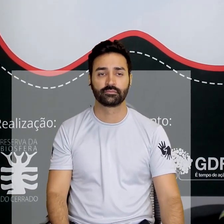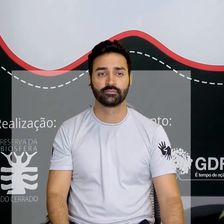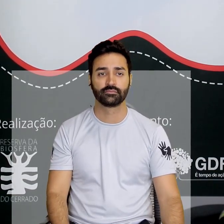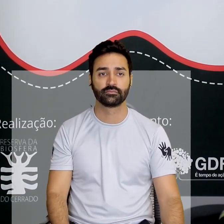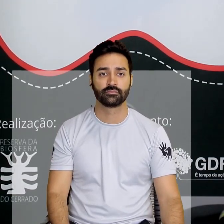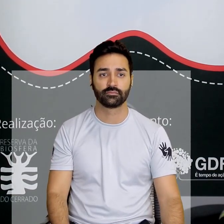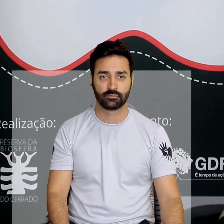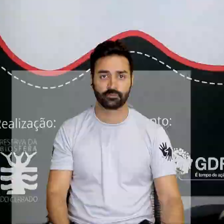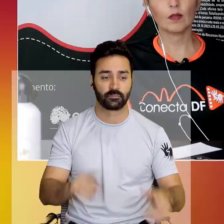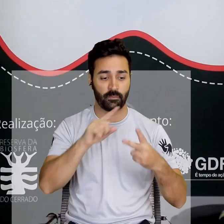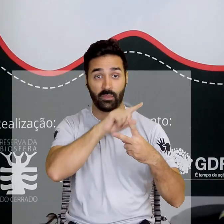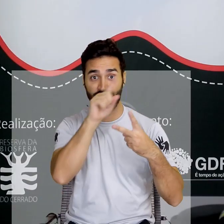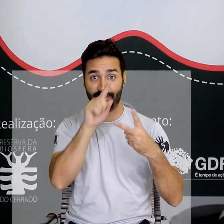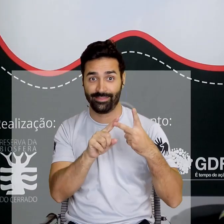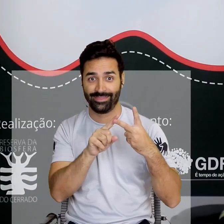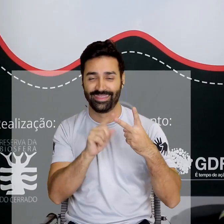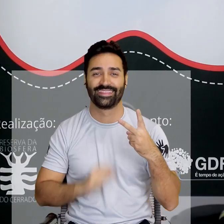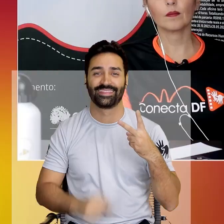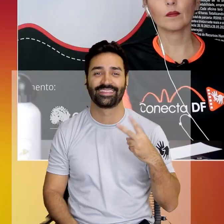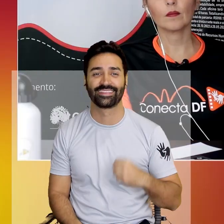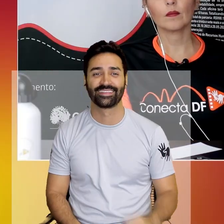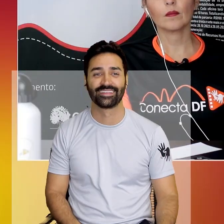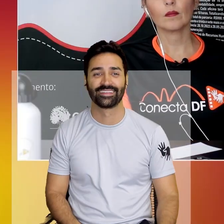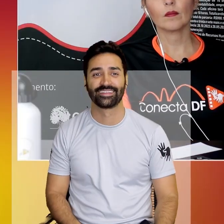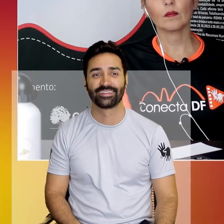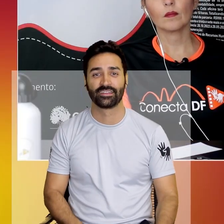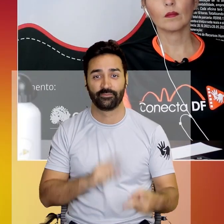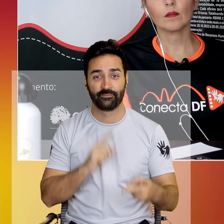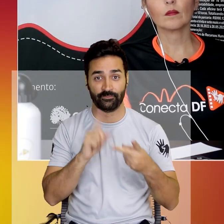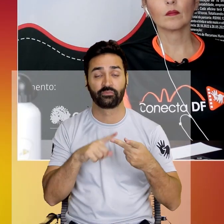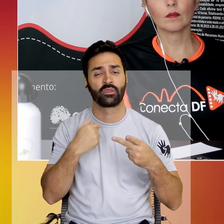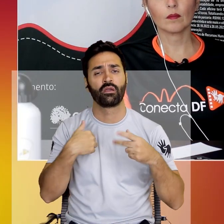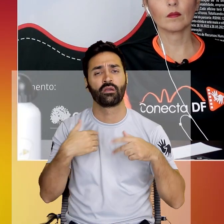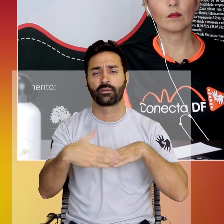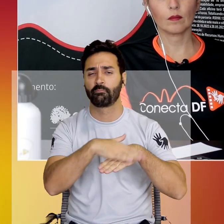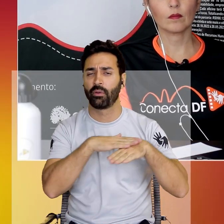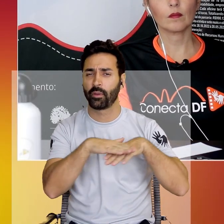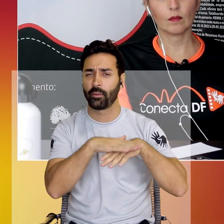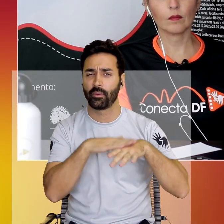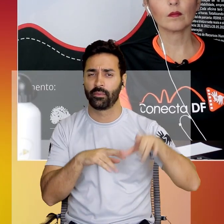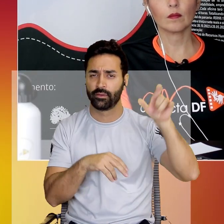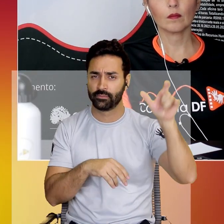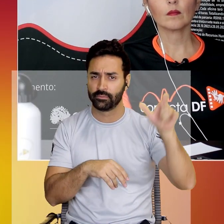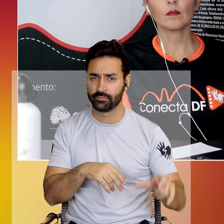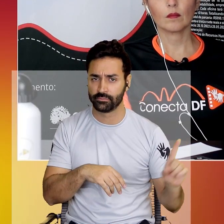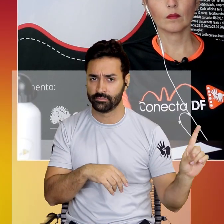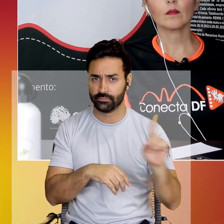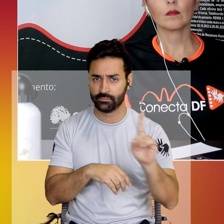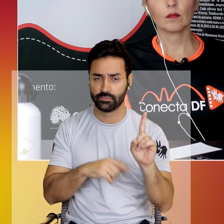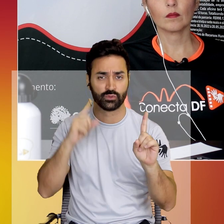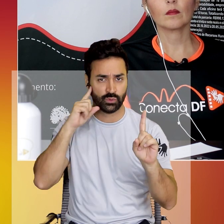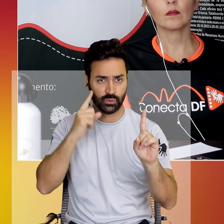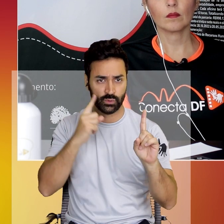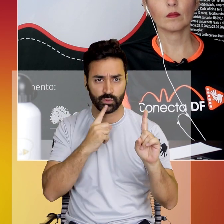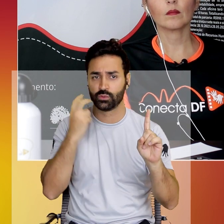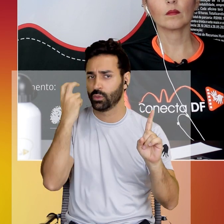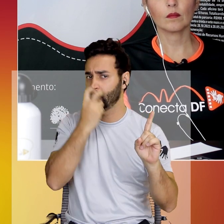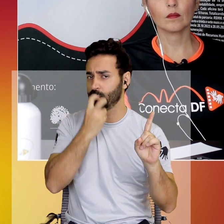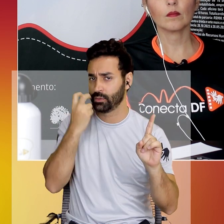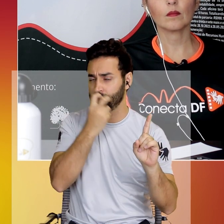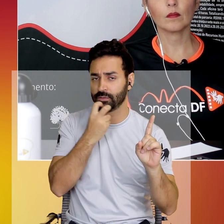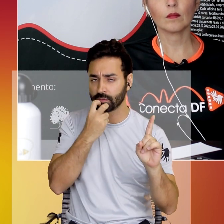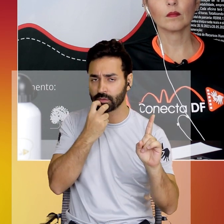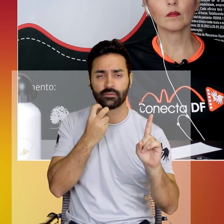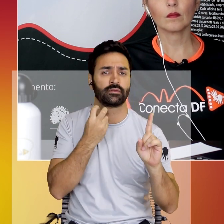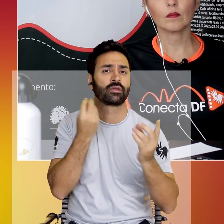Outra questão. Quando eu vou conversar com um surdo que é oralizado, como eu